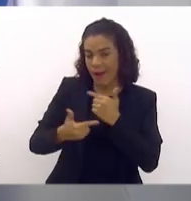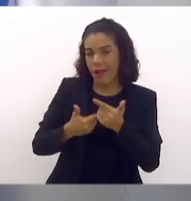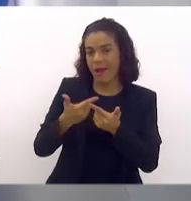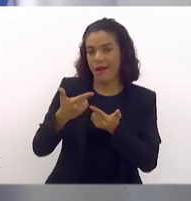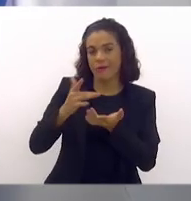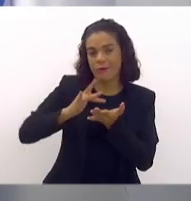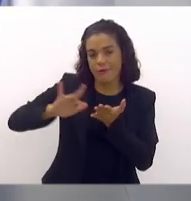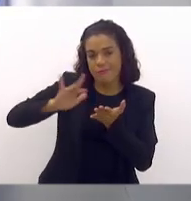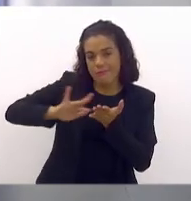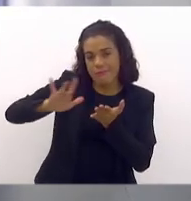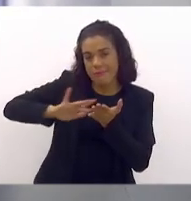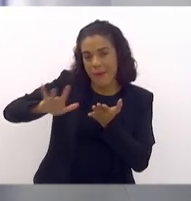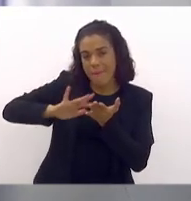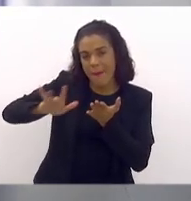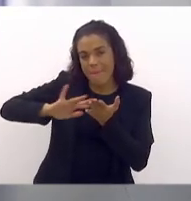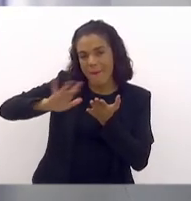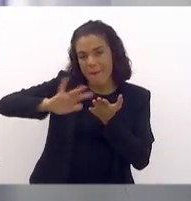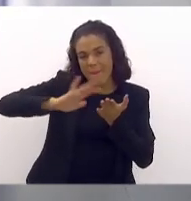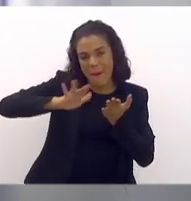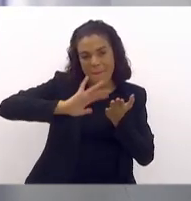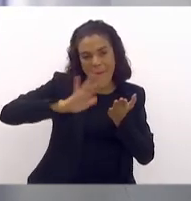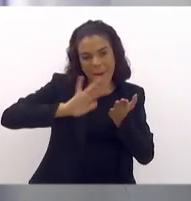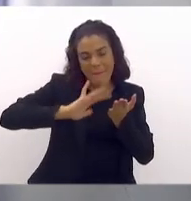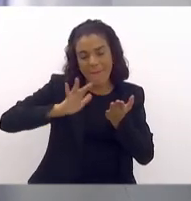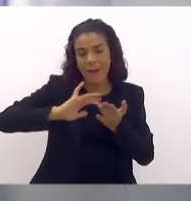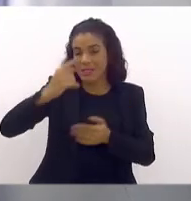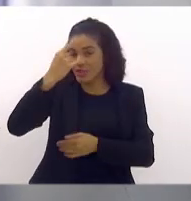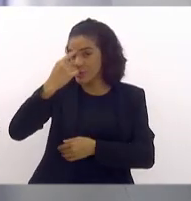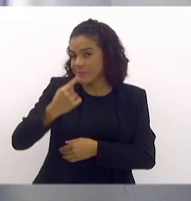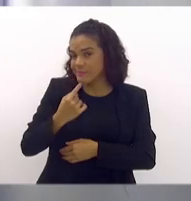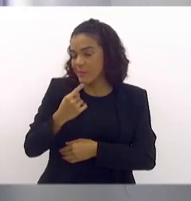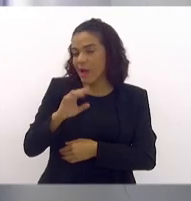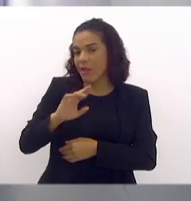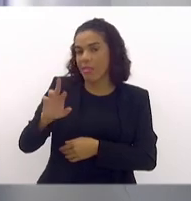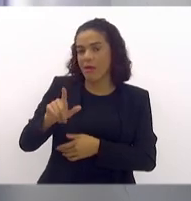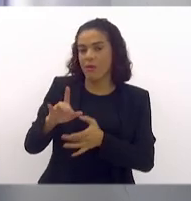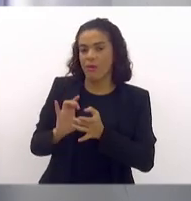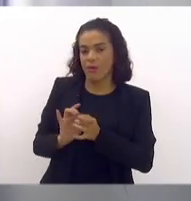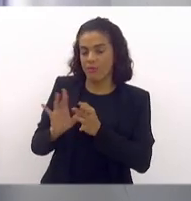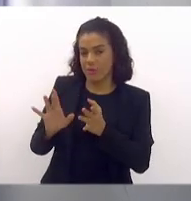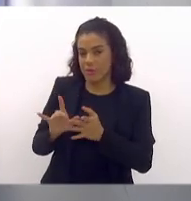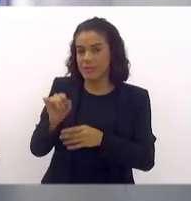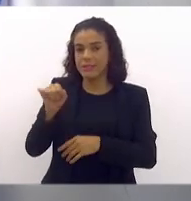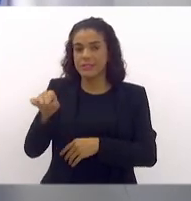compartilhamento de imagens não autorizadas, né, isso é mais sensível